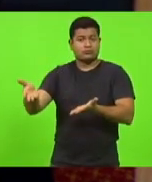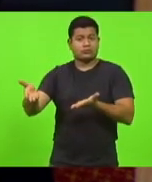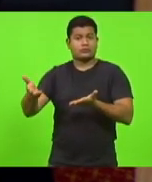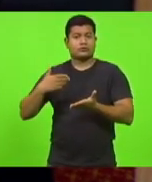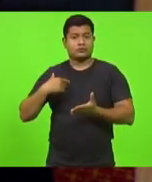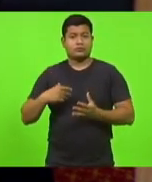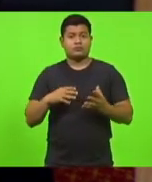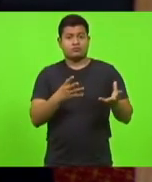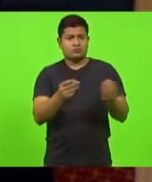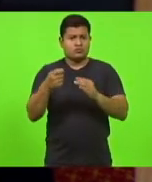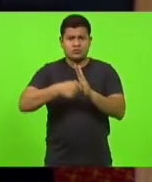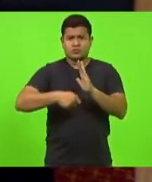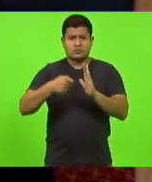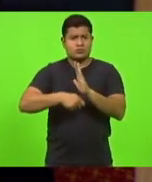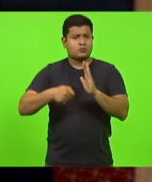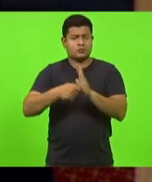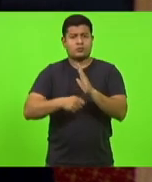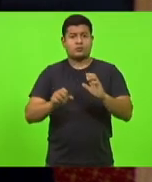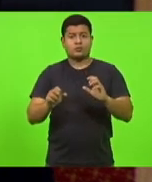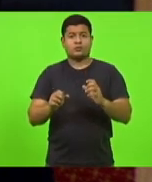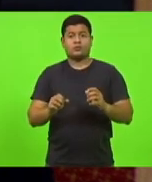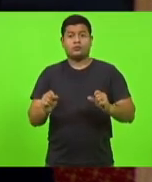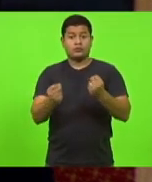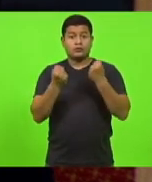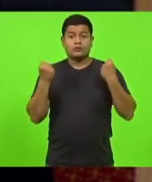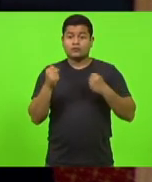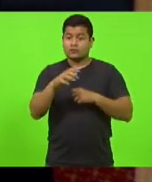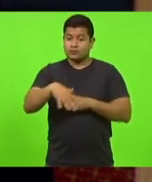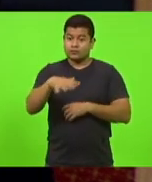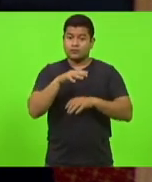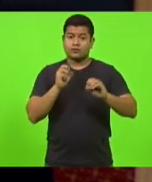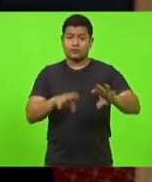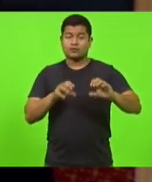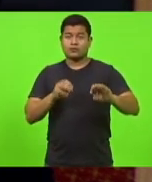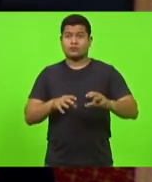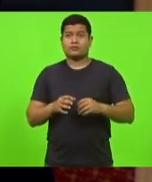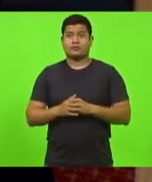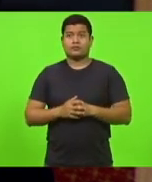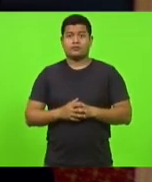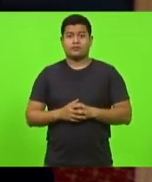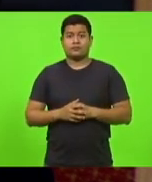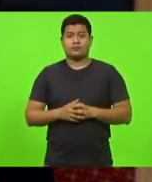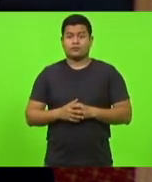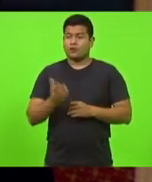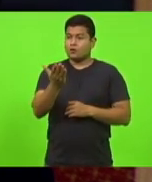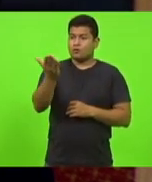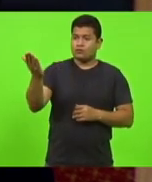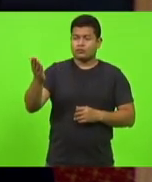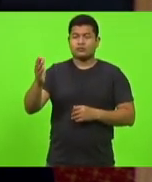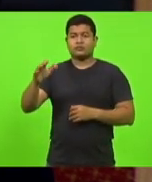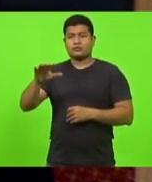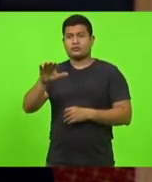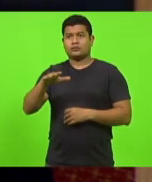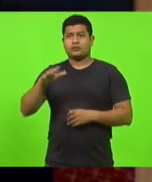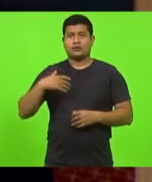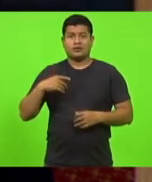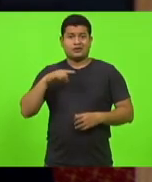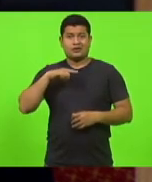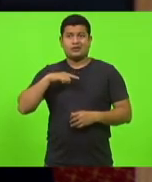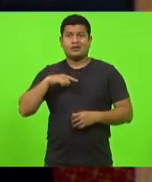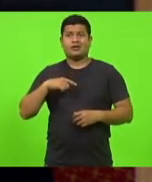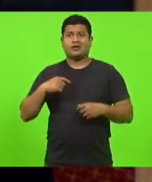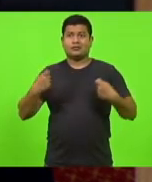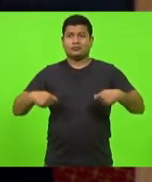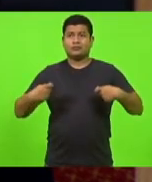têm lutas em favor da educação. O que eu vou dizer para vocês, amigos, nós temos muitas injustiças ainda para corrigir no